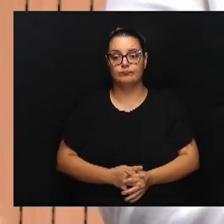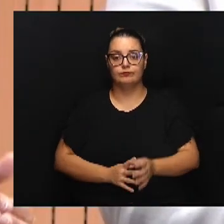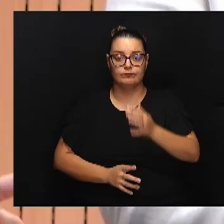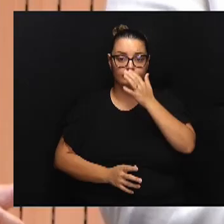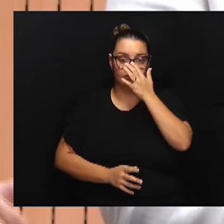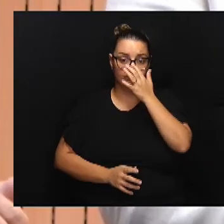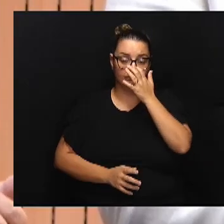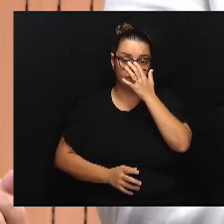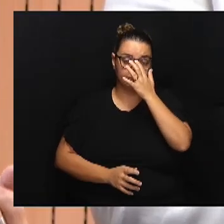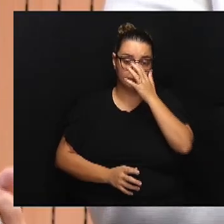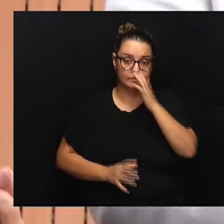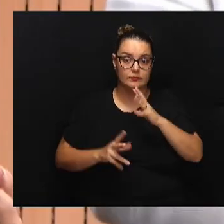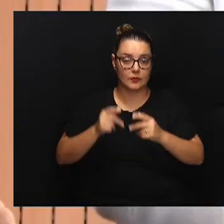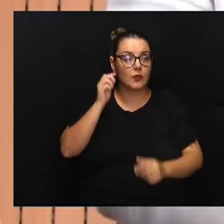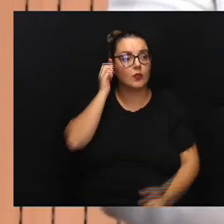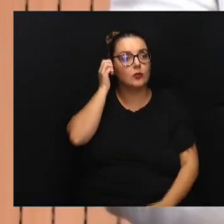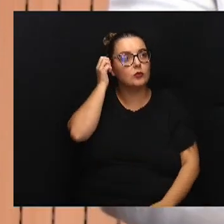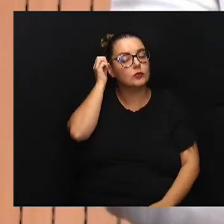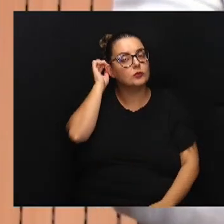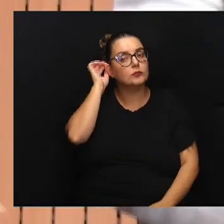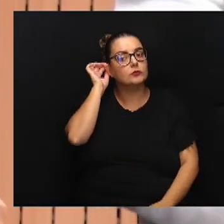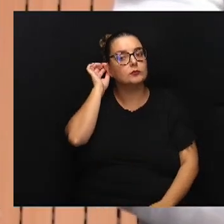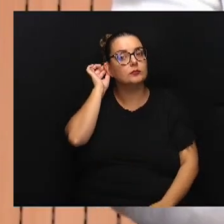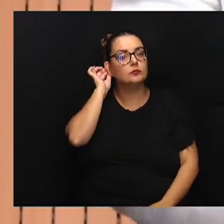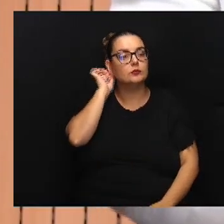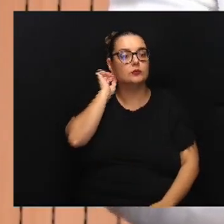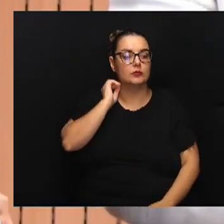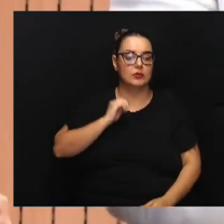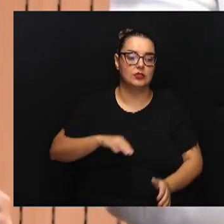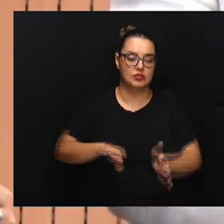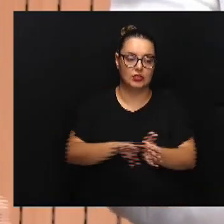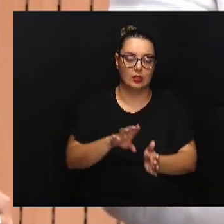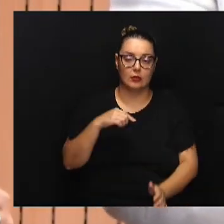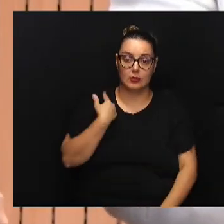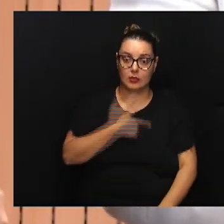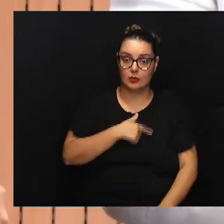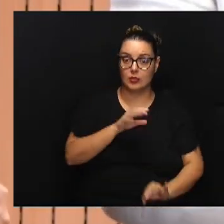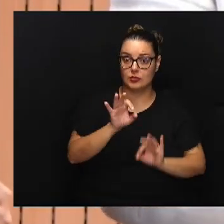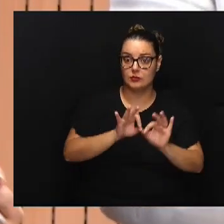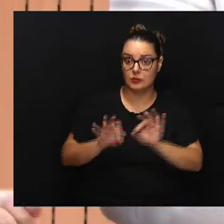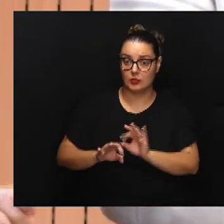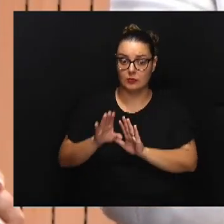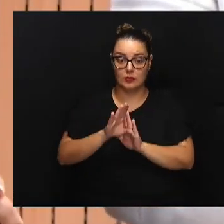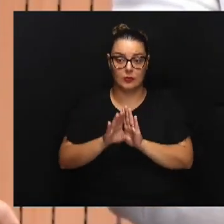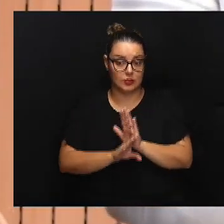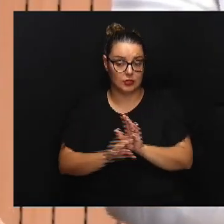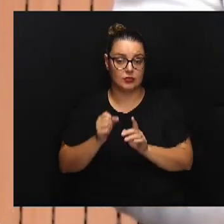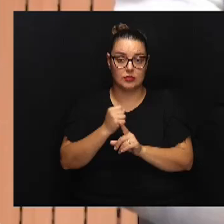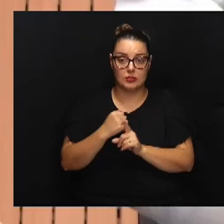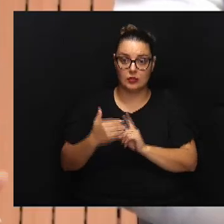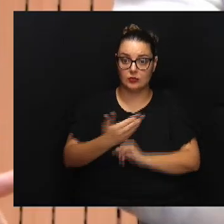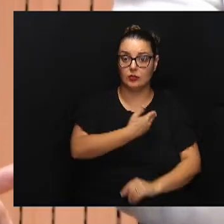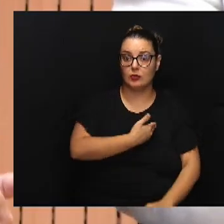que chegar para nós, né, de programas, de projeto social, de programas do